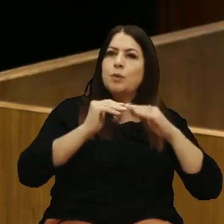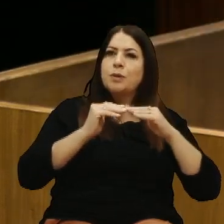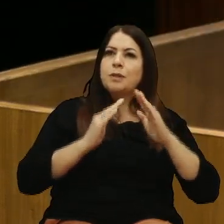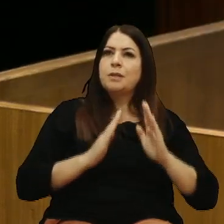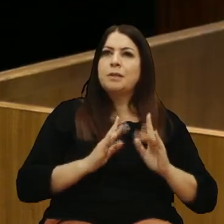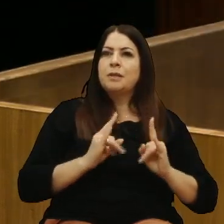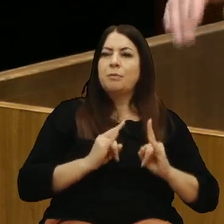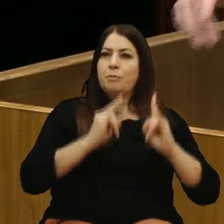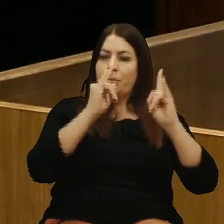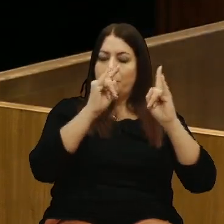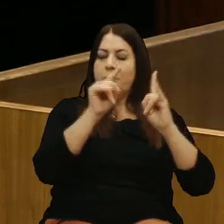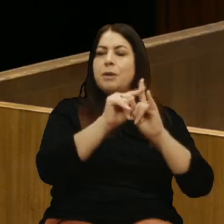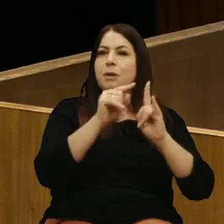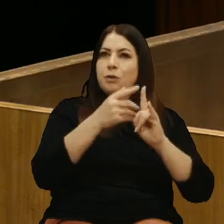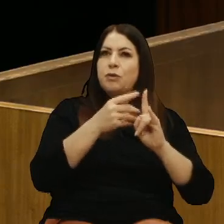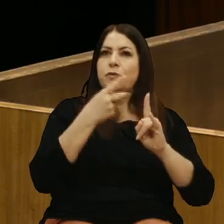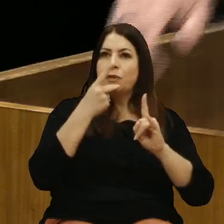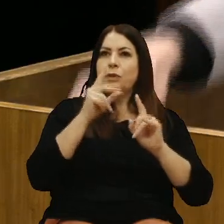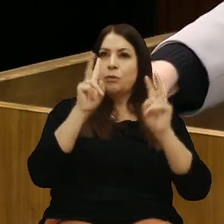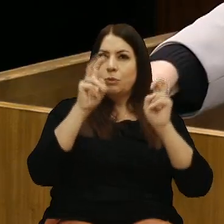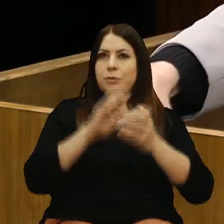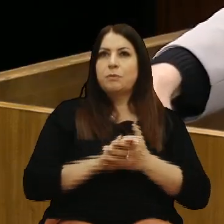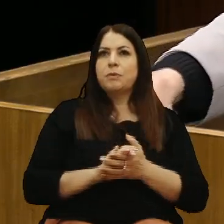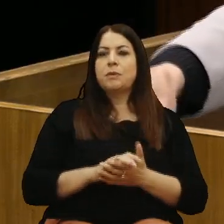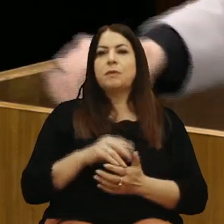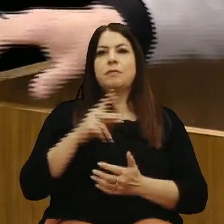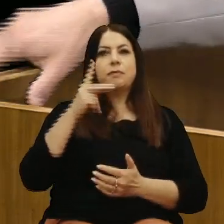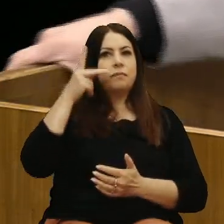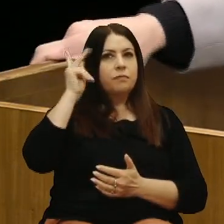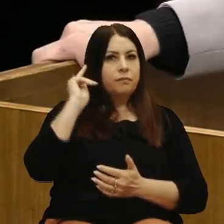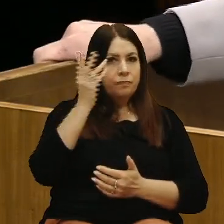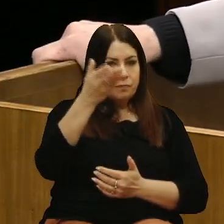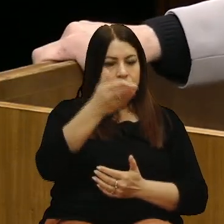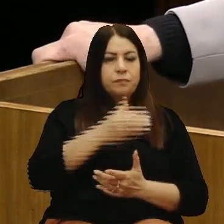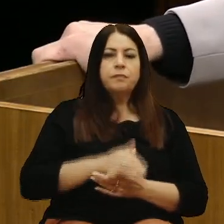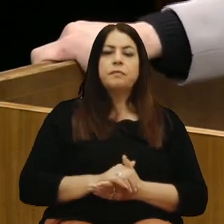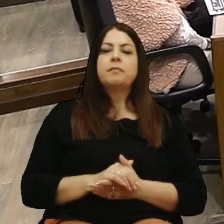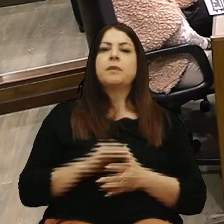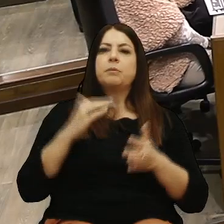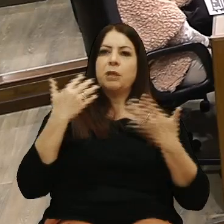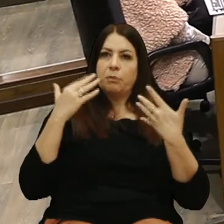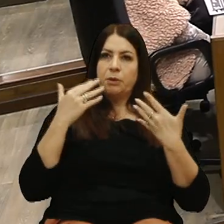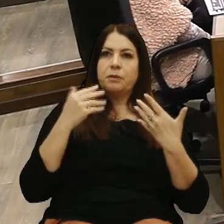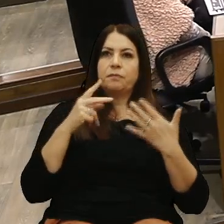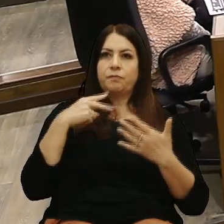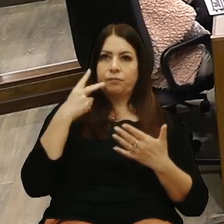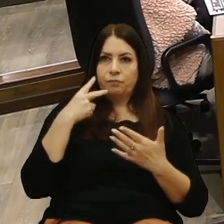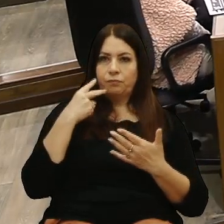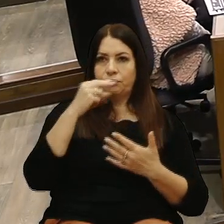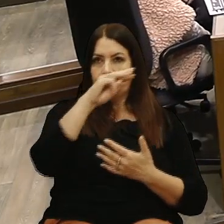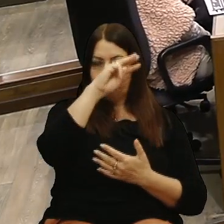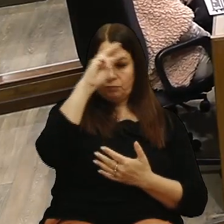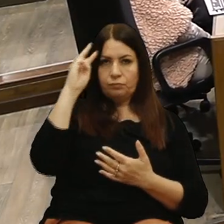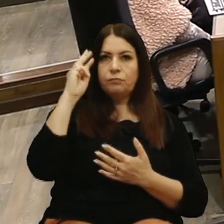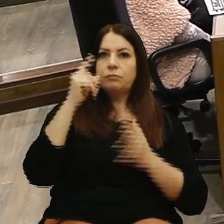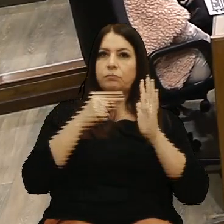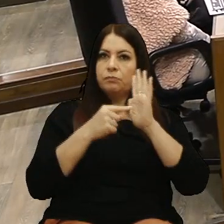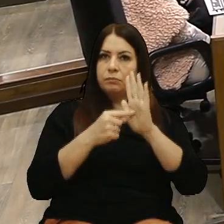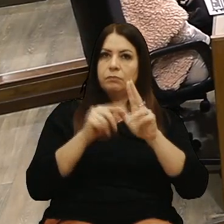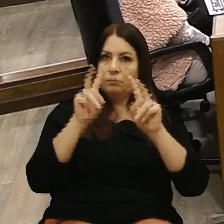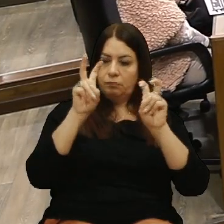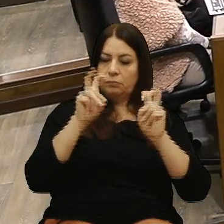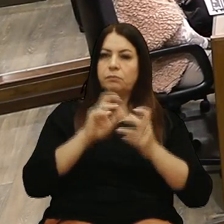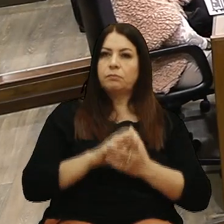andares. Até depois eu quero que o senhor fale um pouco sobre esse tema. Vereador Iago, por gentileza. Parabenizar o vereador Juliano Valim por trazer esse tema,